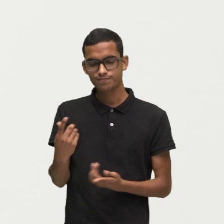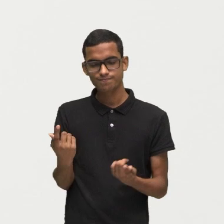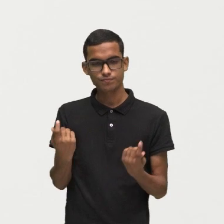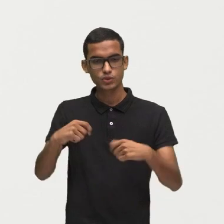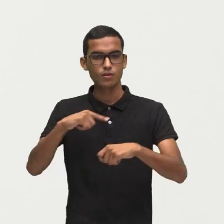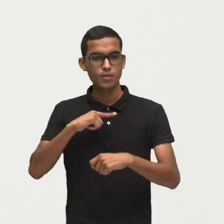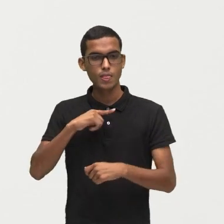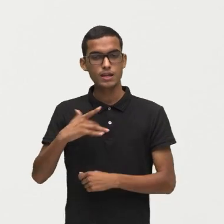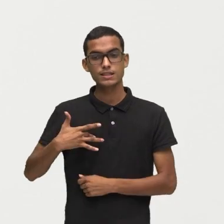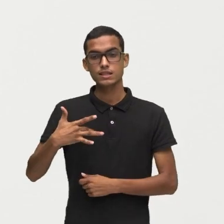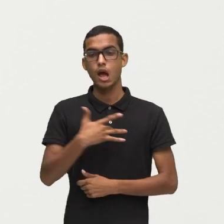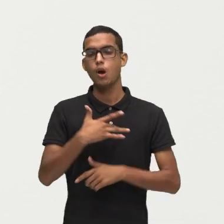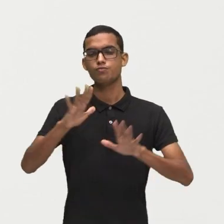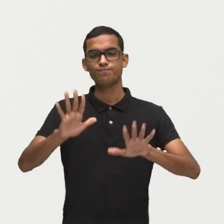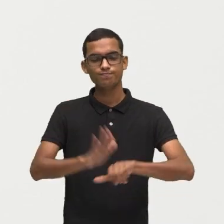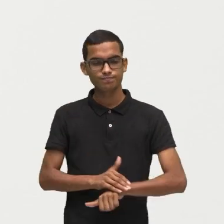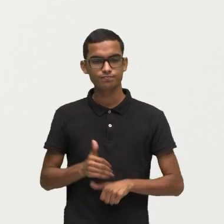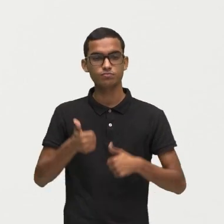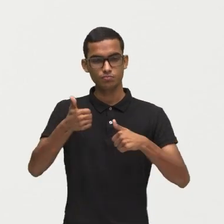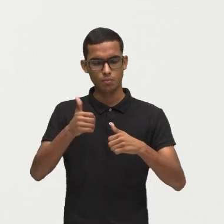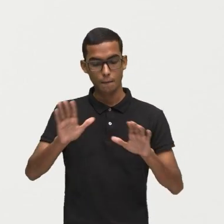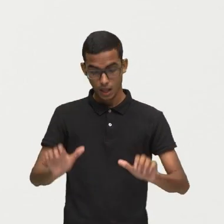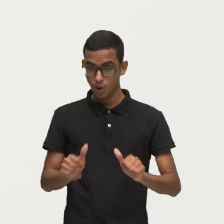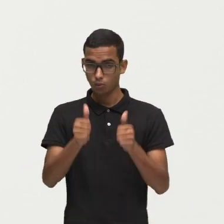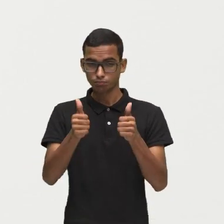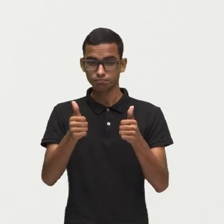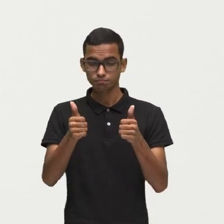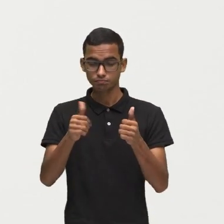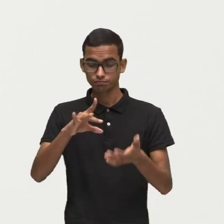reforçada, uma saúde melhor, ok?